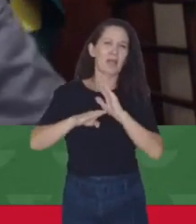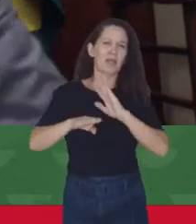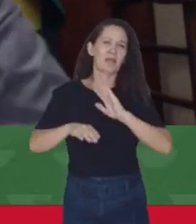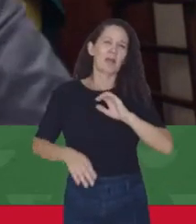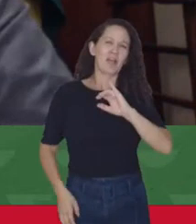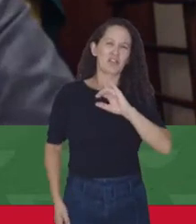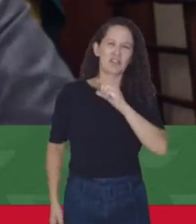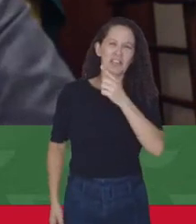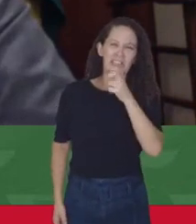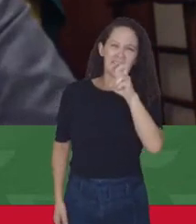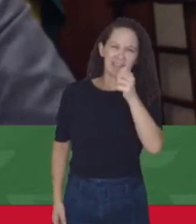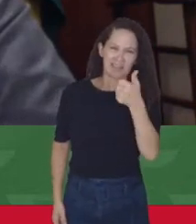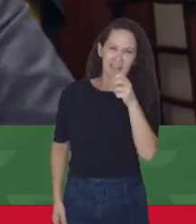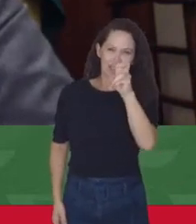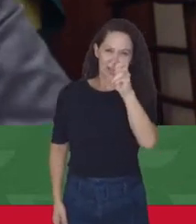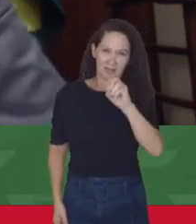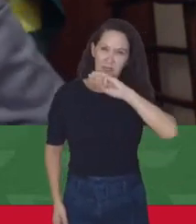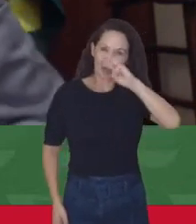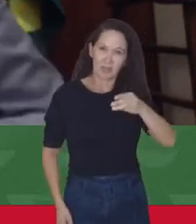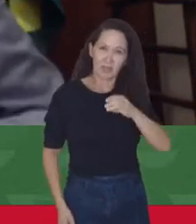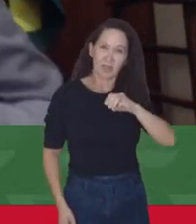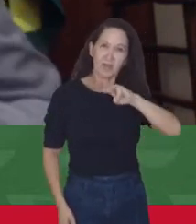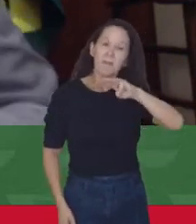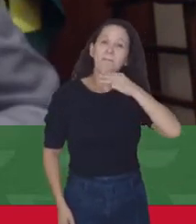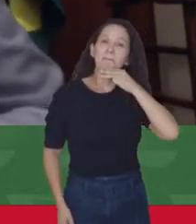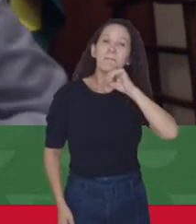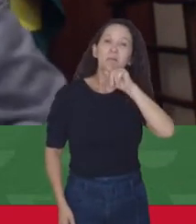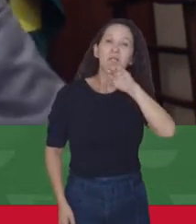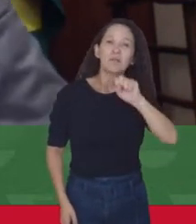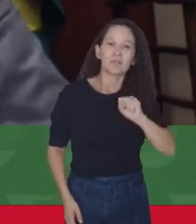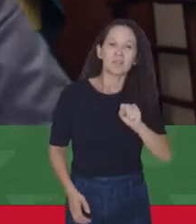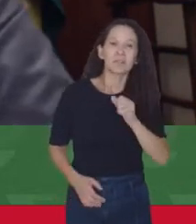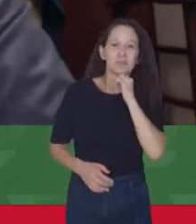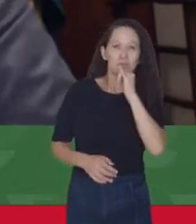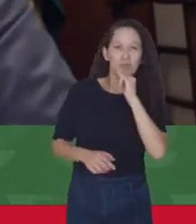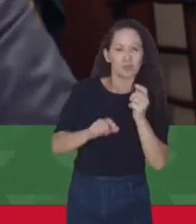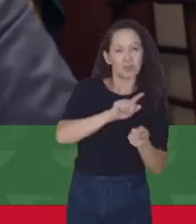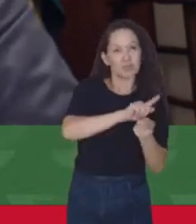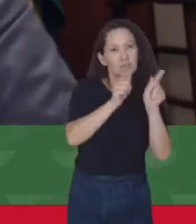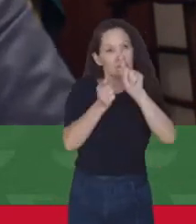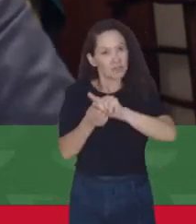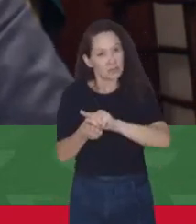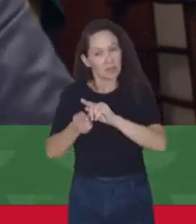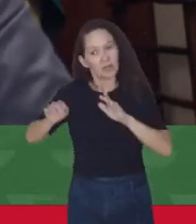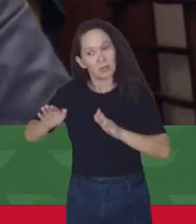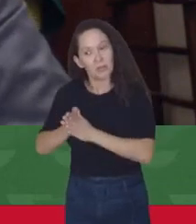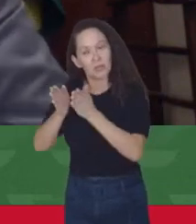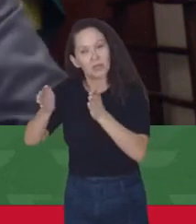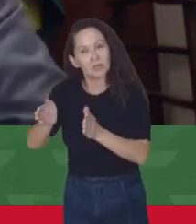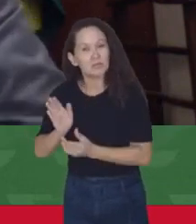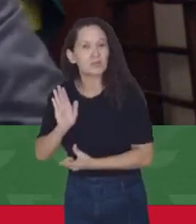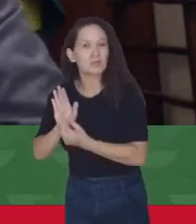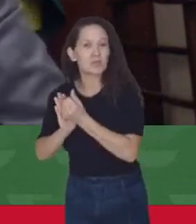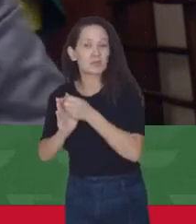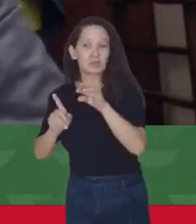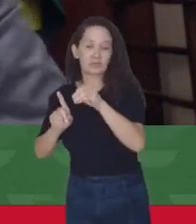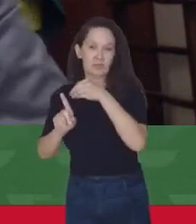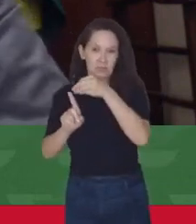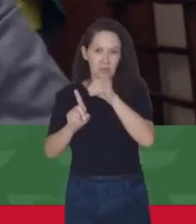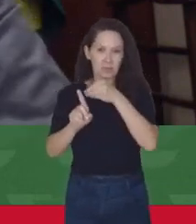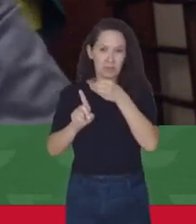150 bilhões. O discurso era para transferir para os mais pobres, para os mais